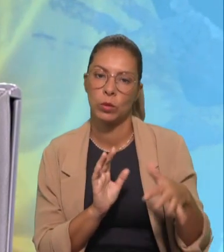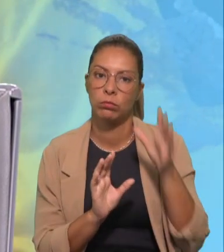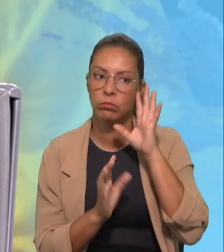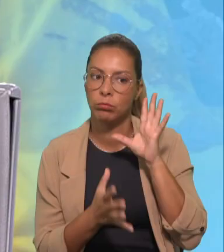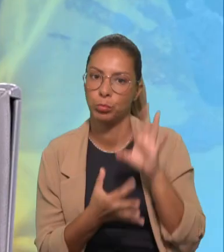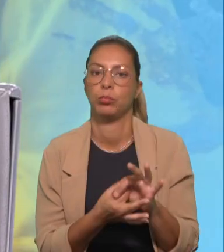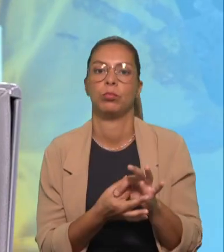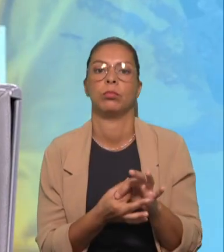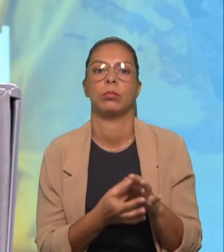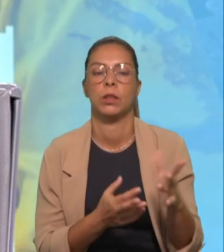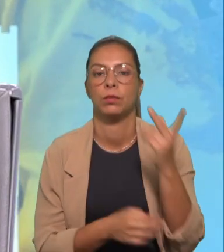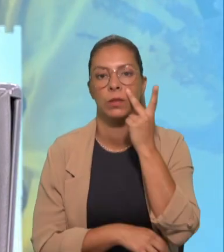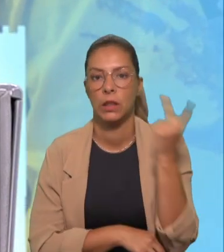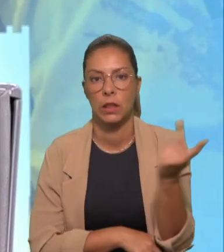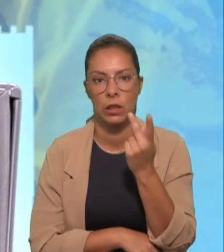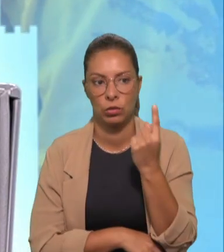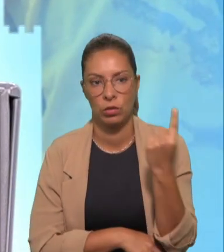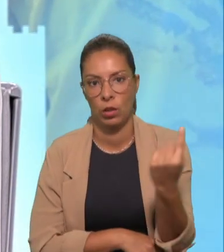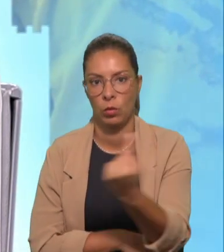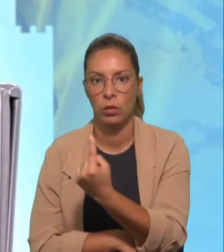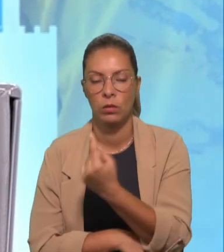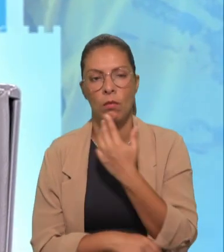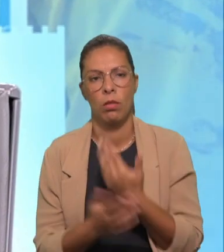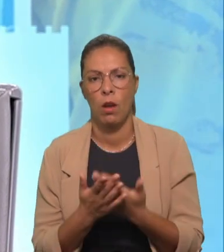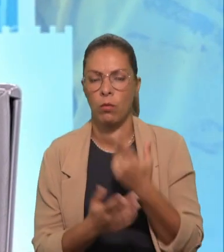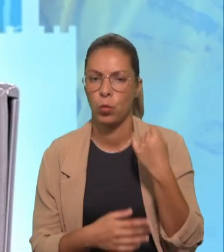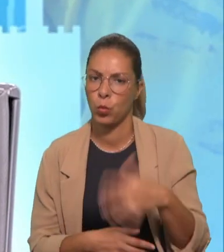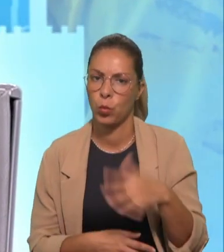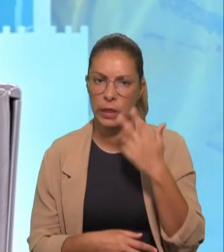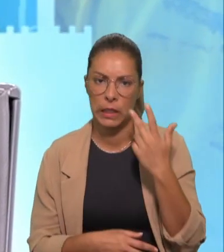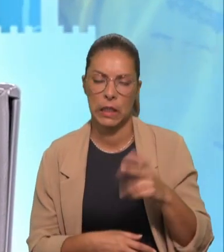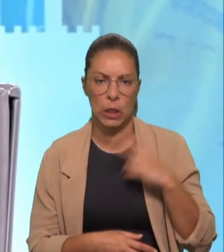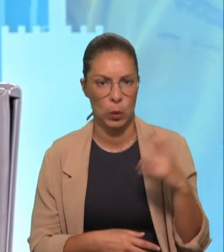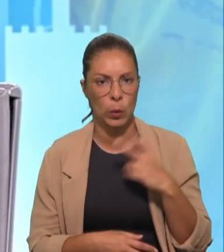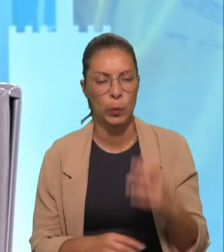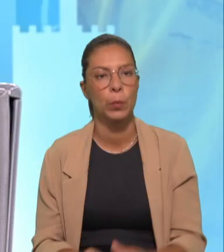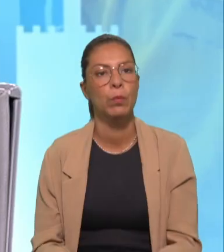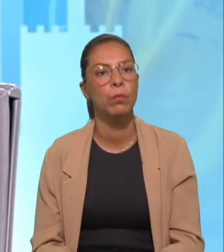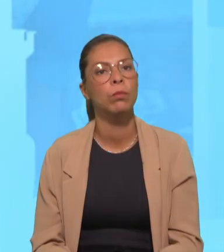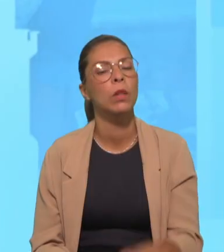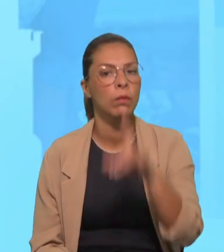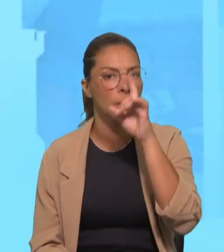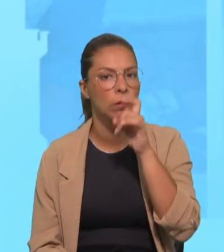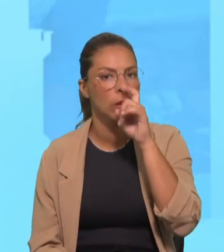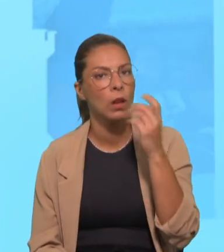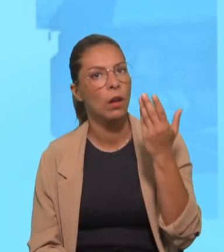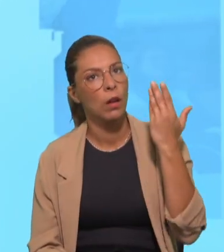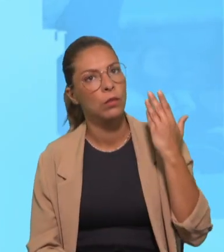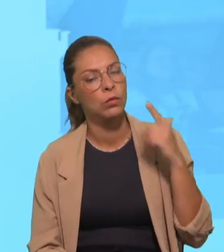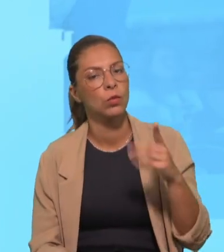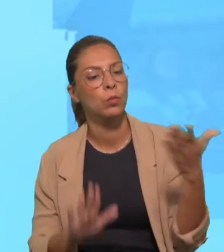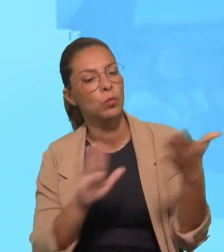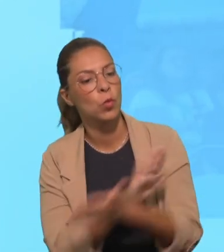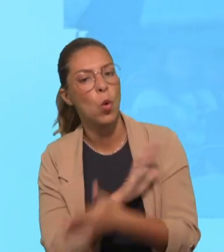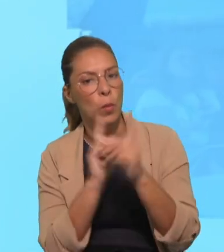vidas. E isso parece-me que é extremamente enriquecedor, também para o futuro. Não é? Certo. Podemos recordar um pouco a tua entrada nos Jovens Sem Fronteiras na paróquia